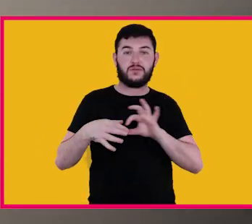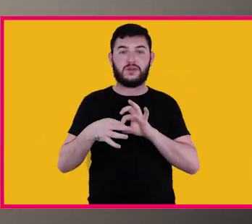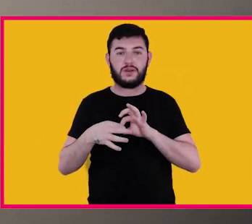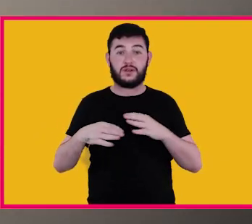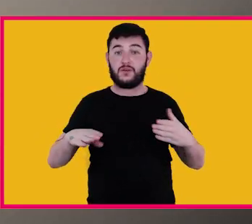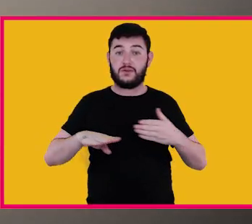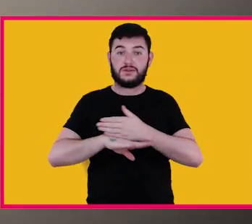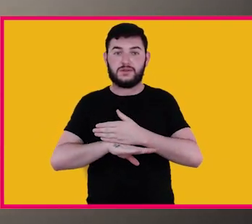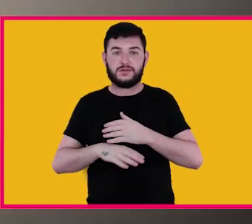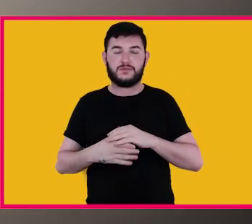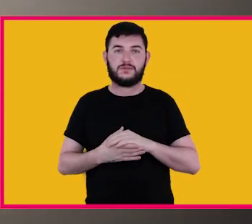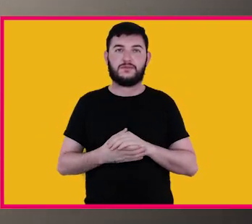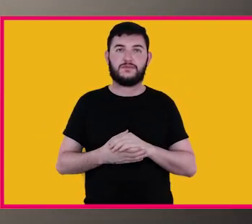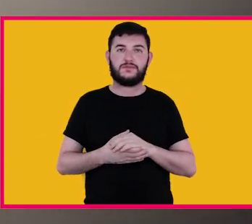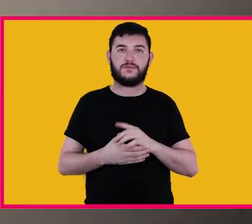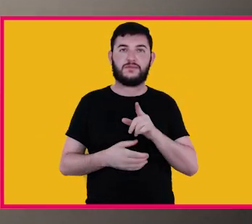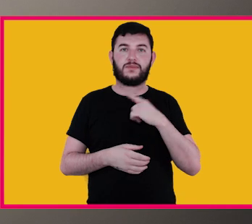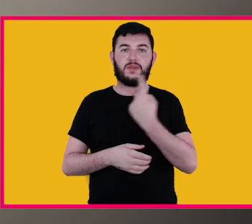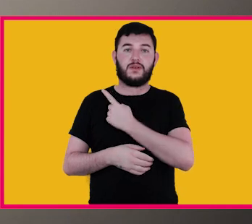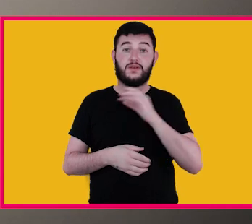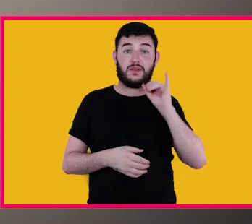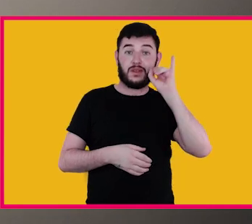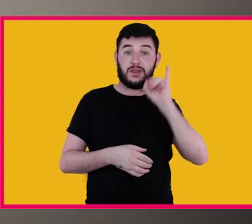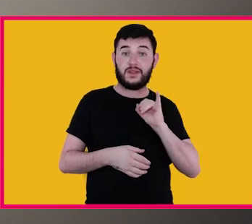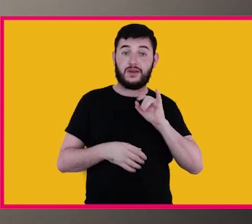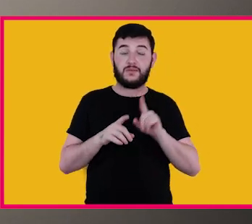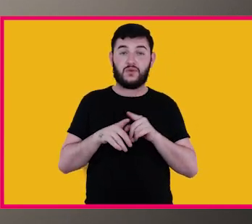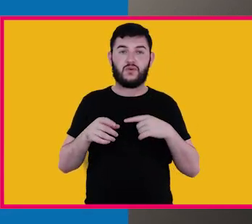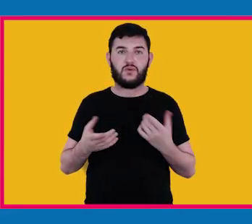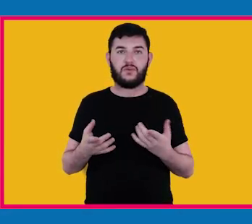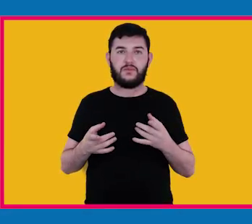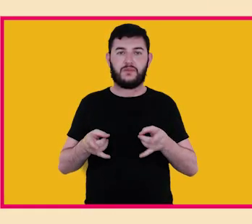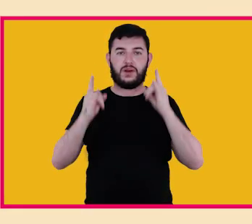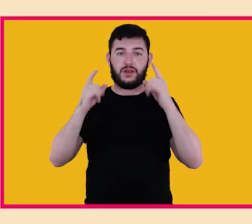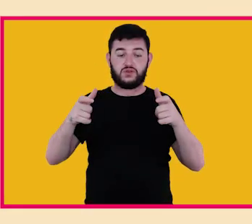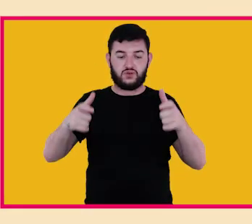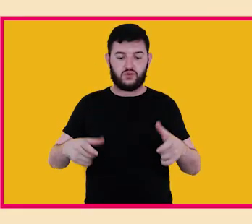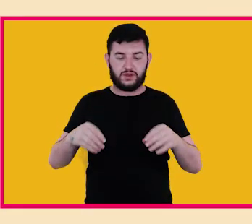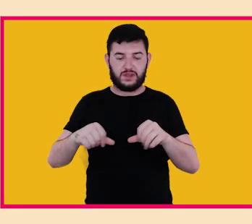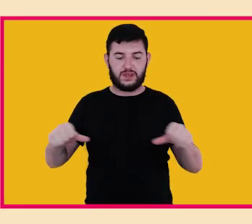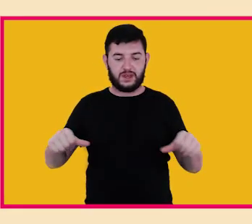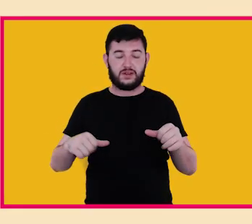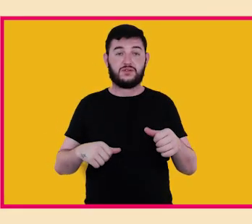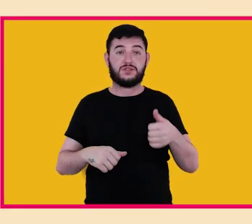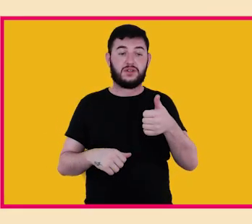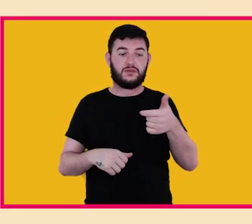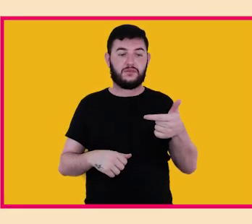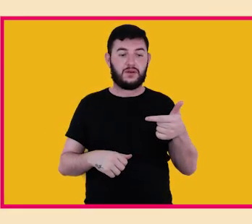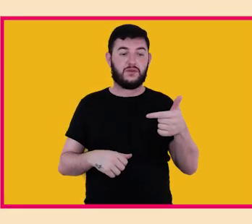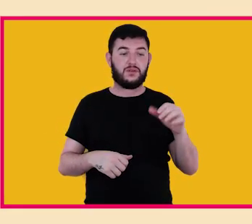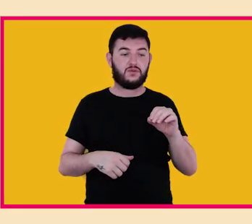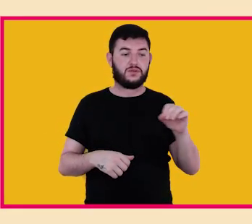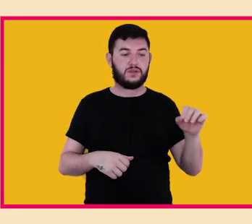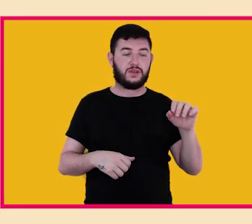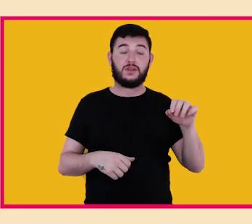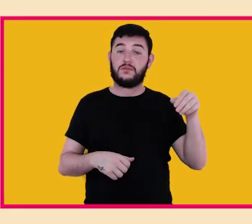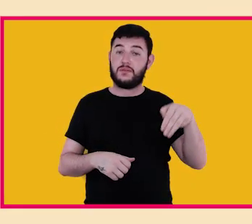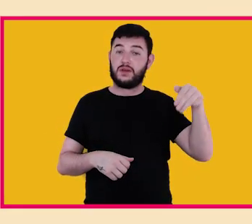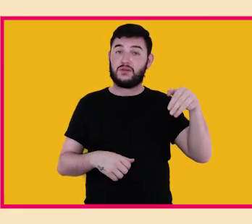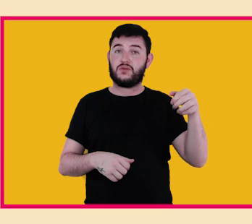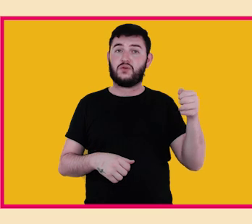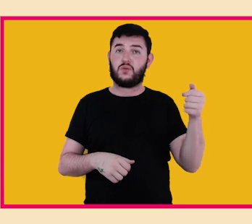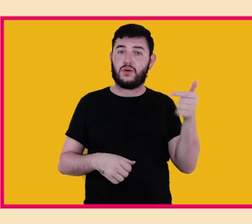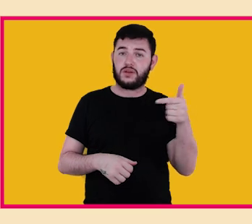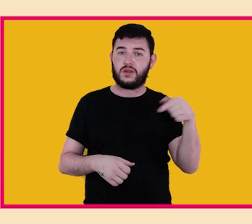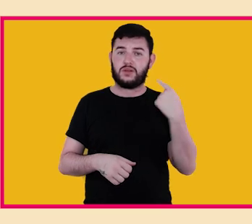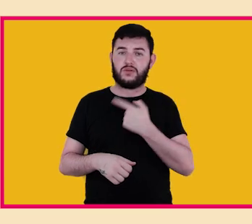Mas retomando o nosso exemplo fictício do terreno de 1.200 metros quadrados, vamos locar o núcleo básico mais para frente do terreno e